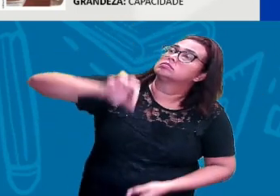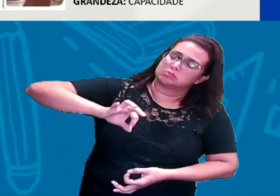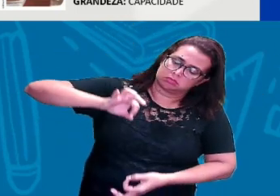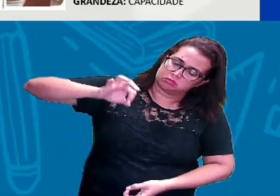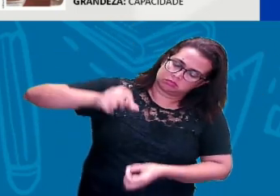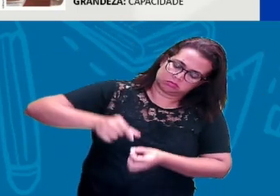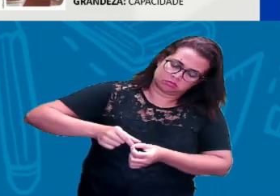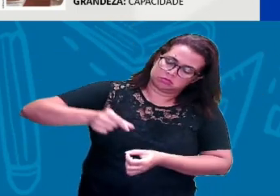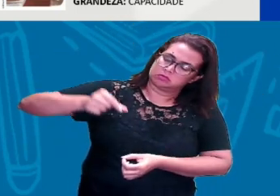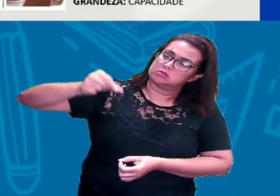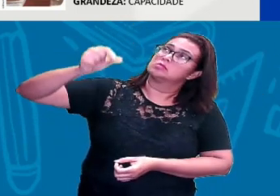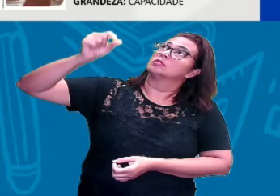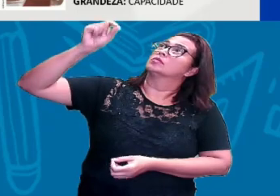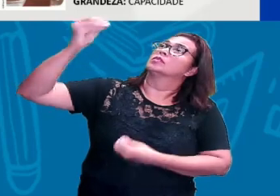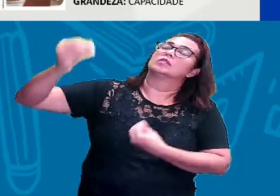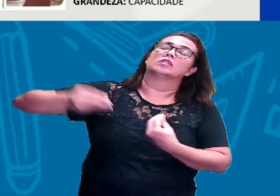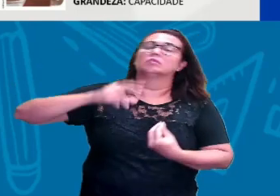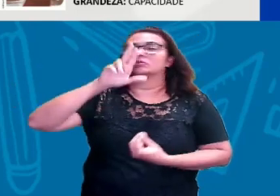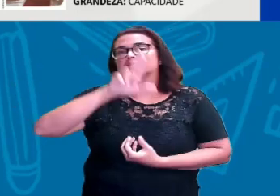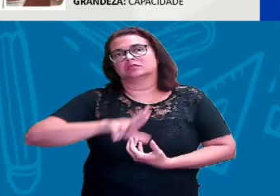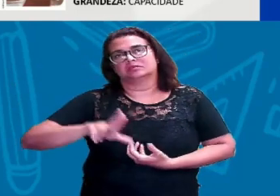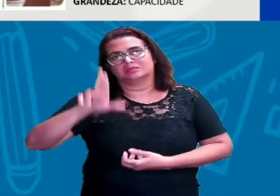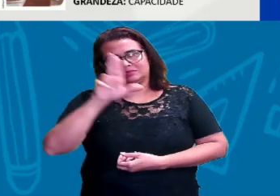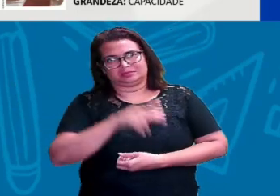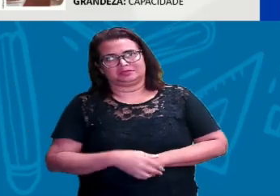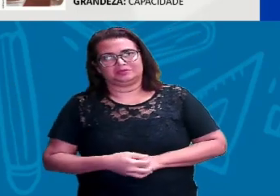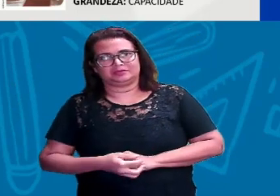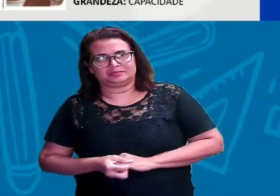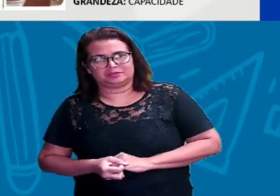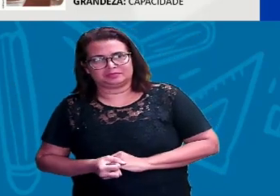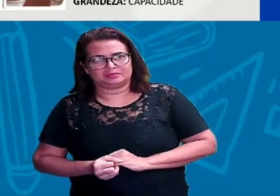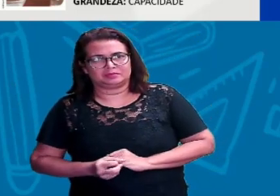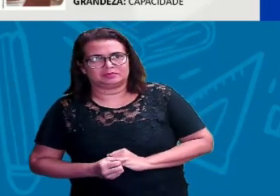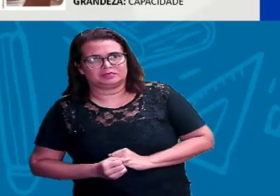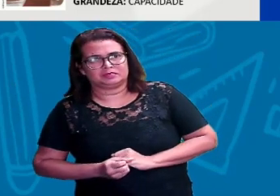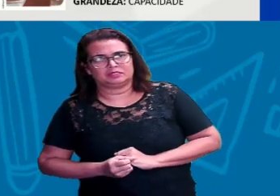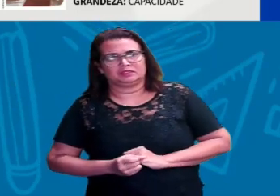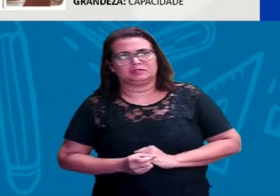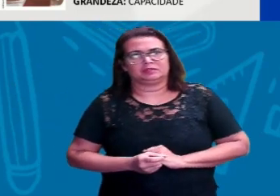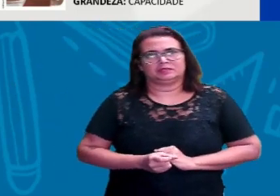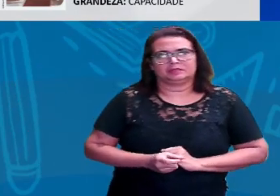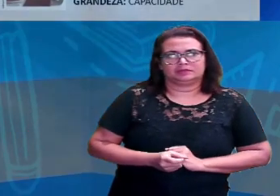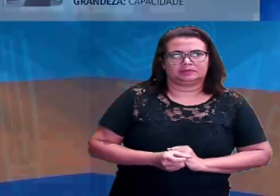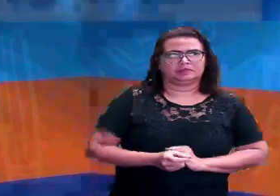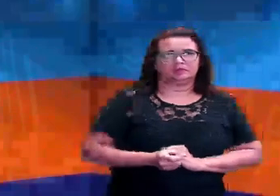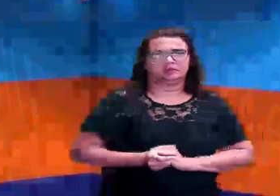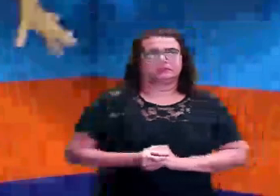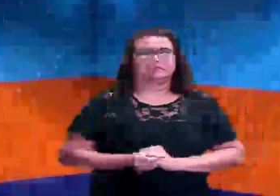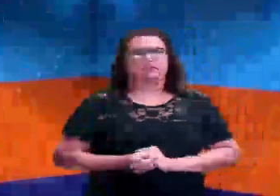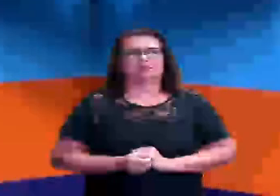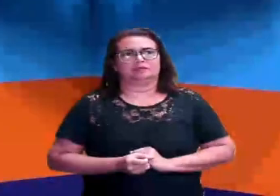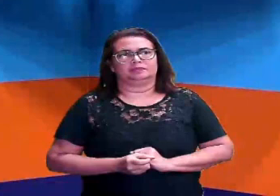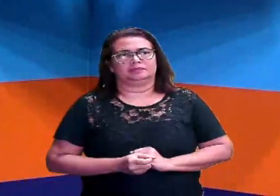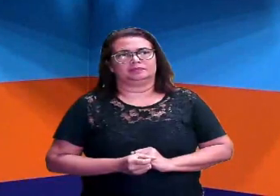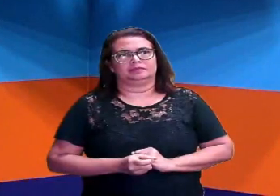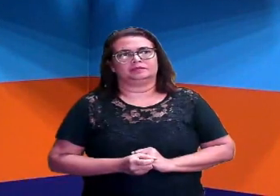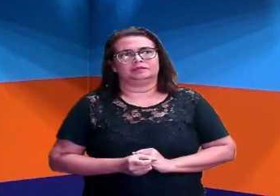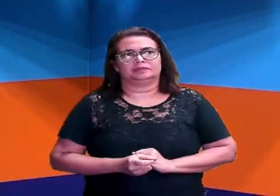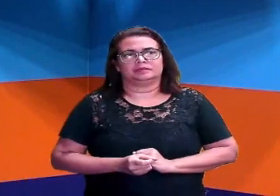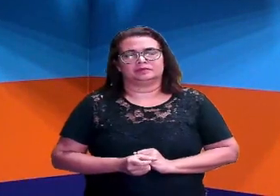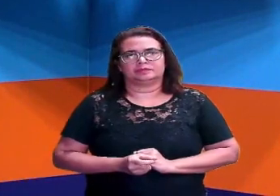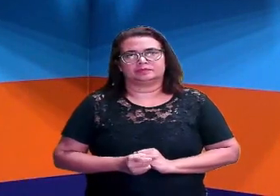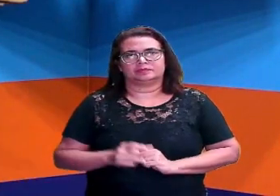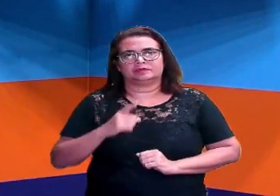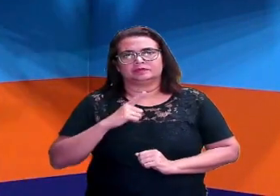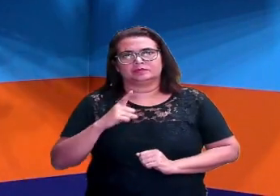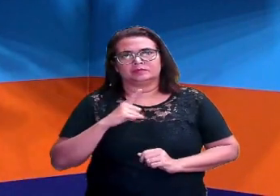que esteja relacionado a comprimento. E aqui o instrumento que a gente vai trazer aqui é a jarra